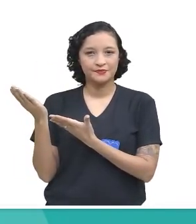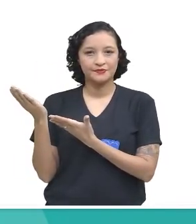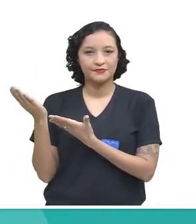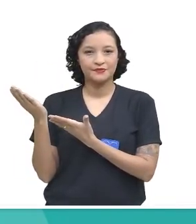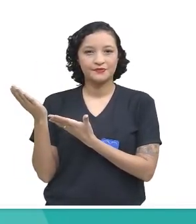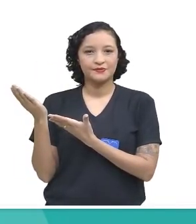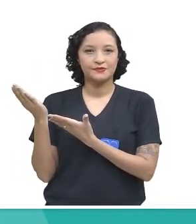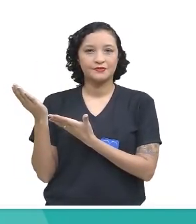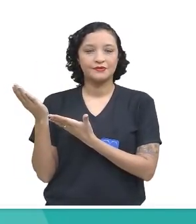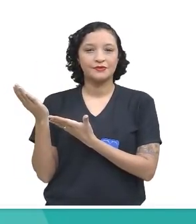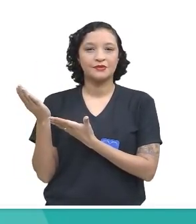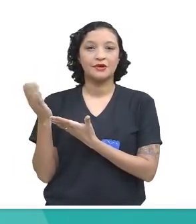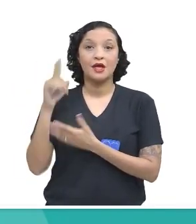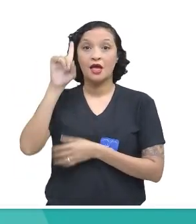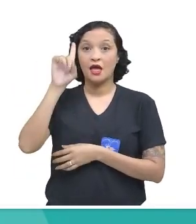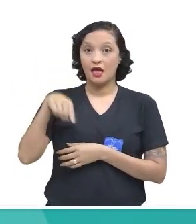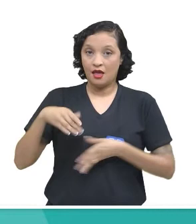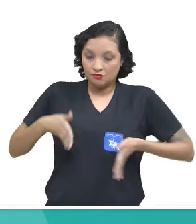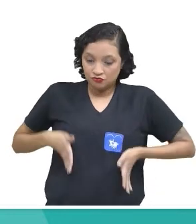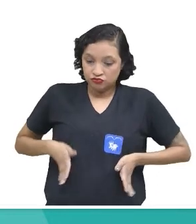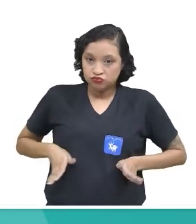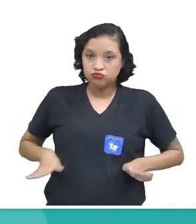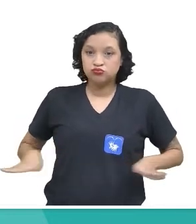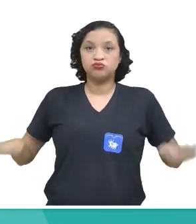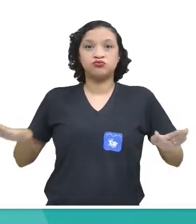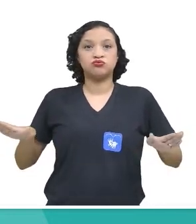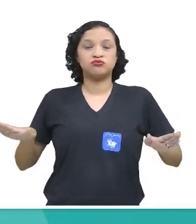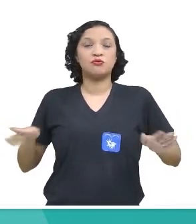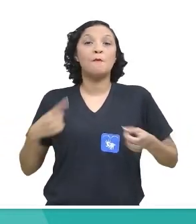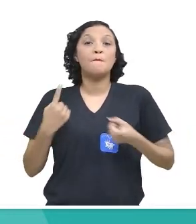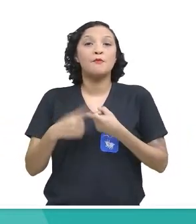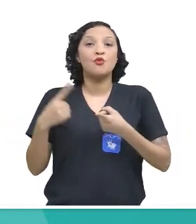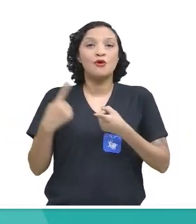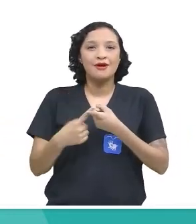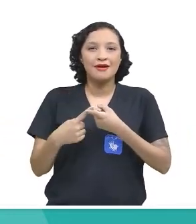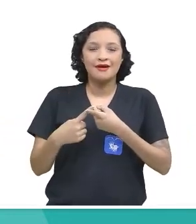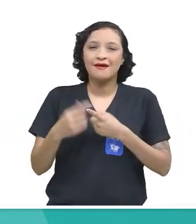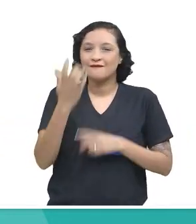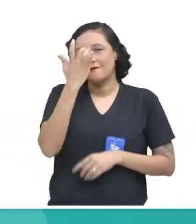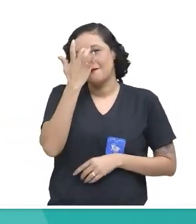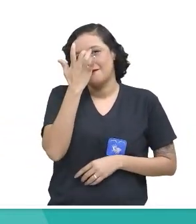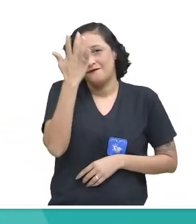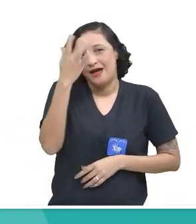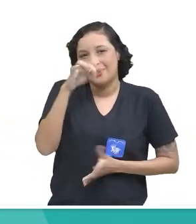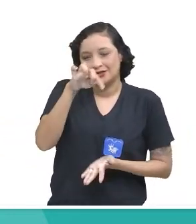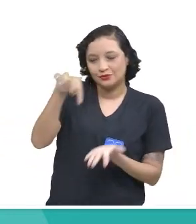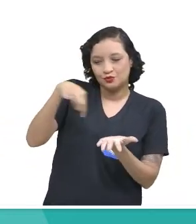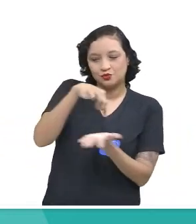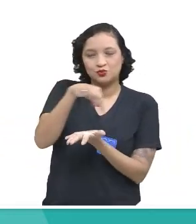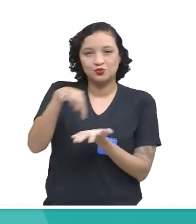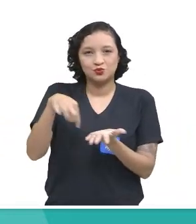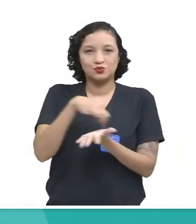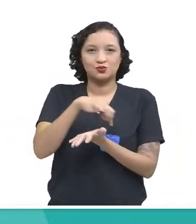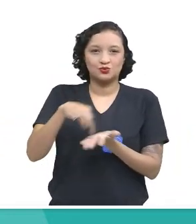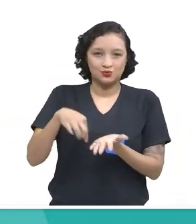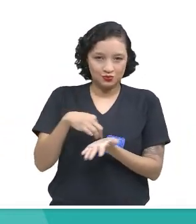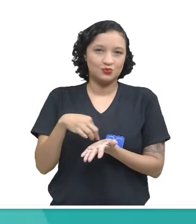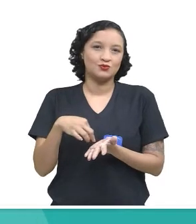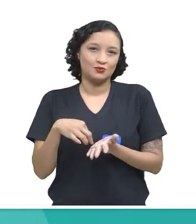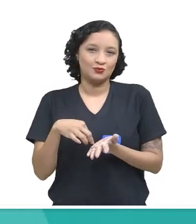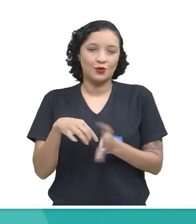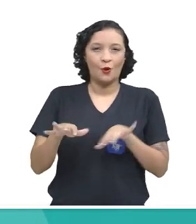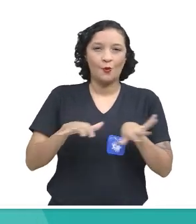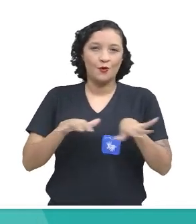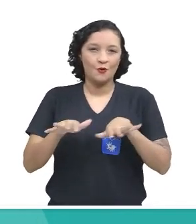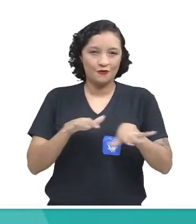do carimbó, ela é enorme, justamente para quê? Para facilitar e para mostrar os